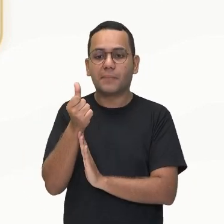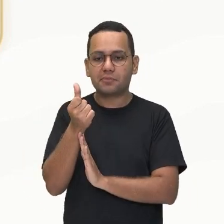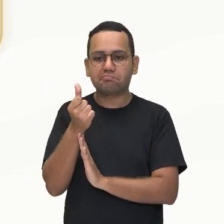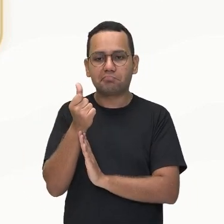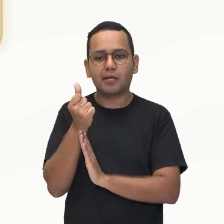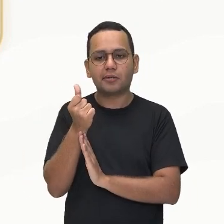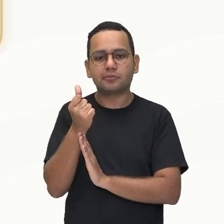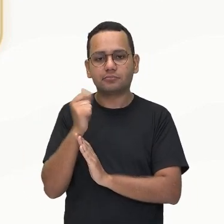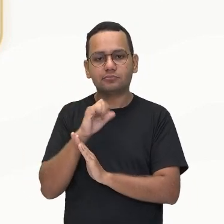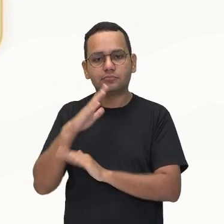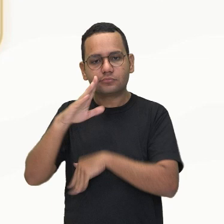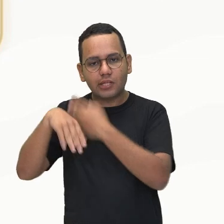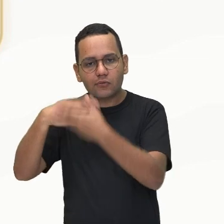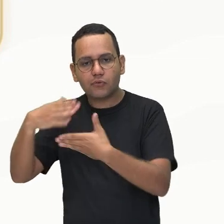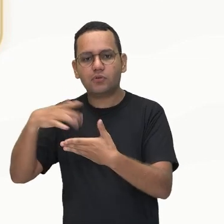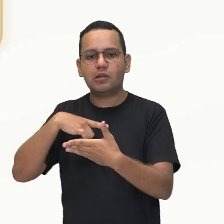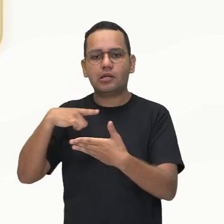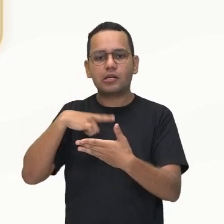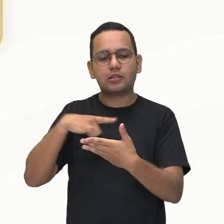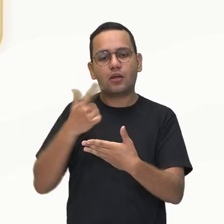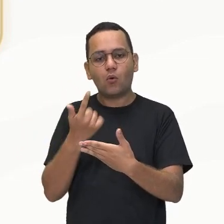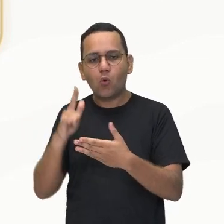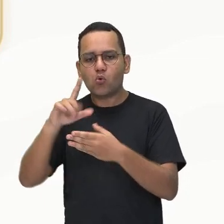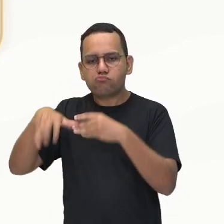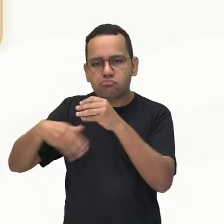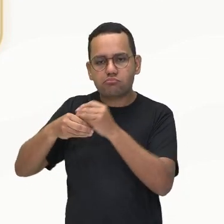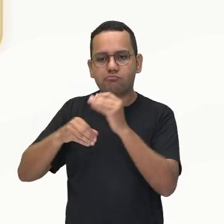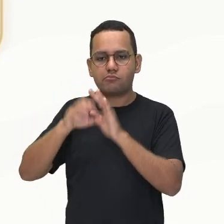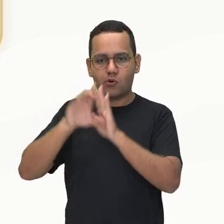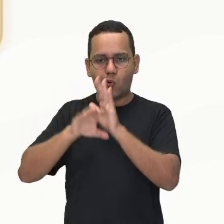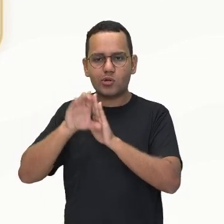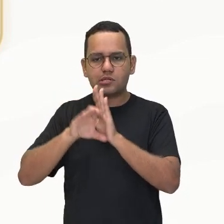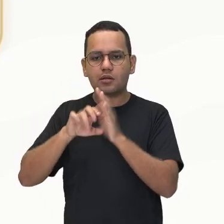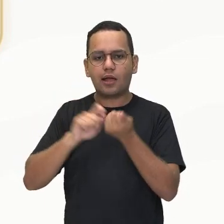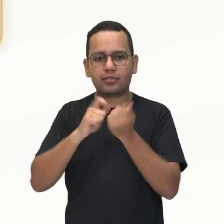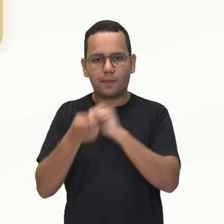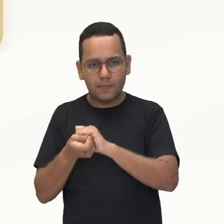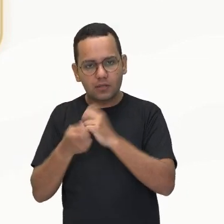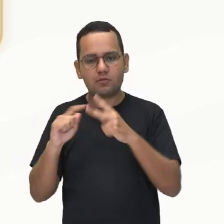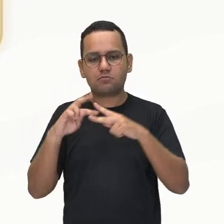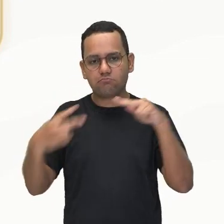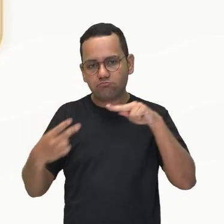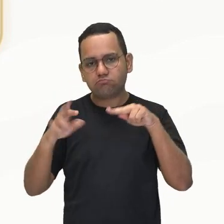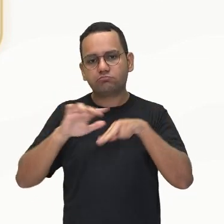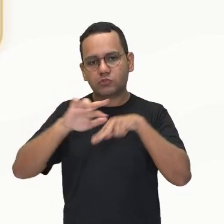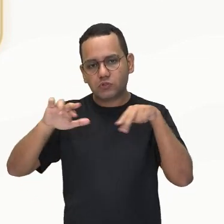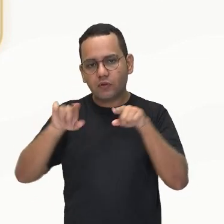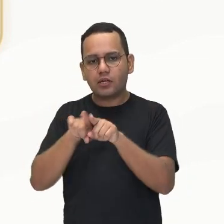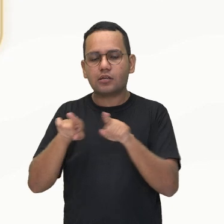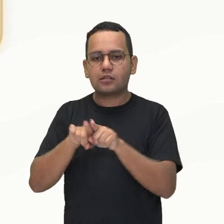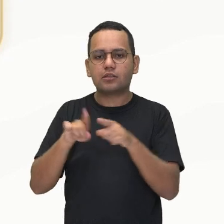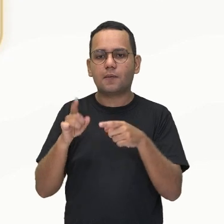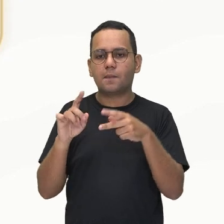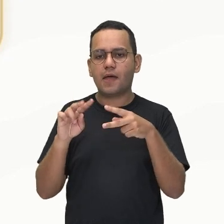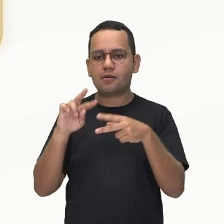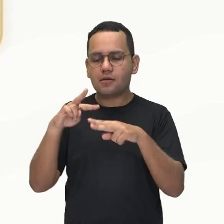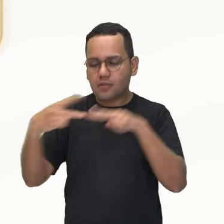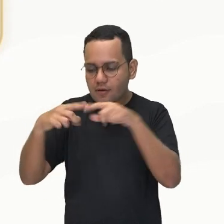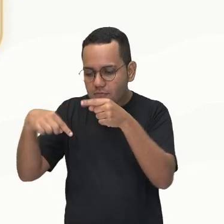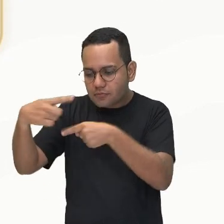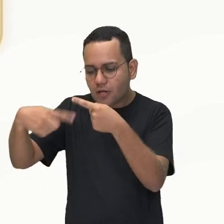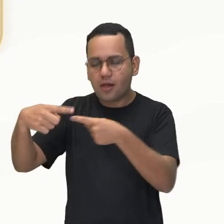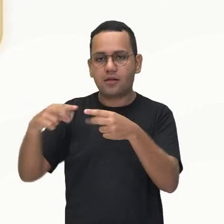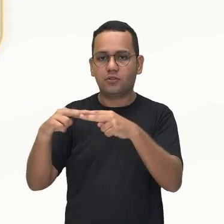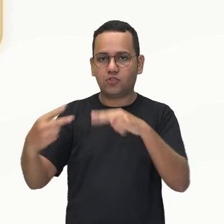evolução e introduz conceitos de mutações, recombinação genética e deriva genética. Todos